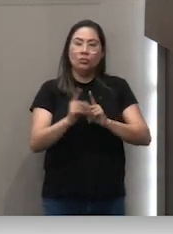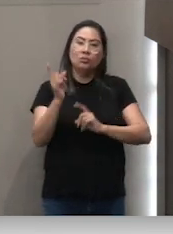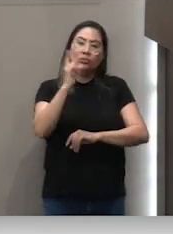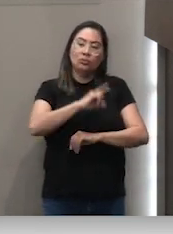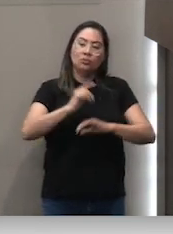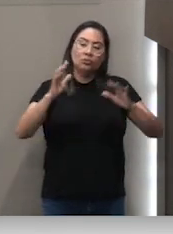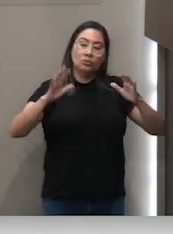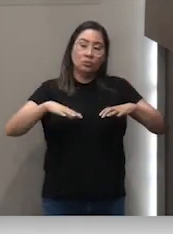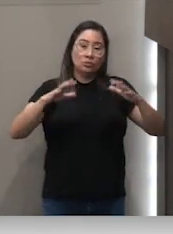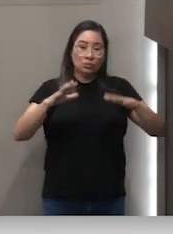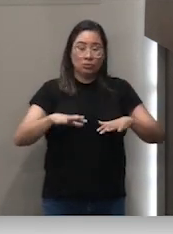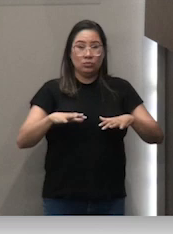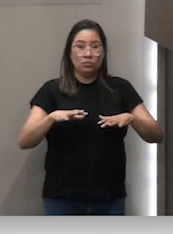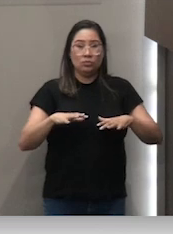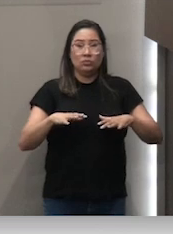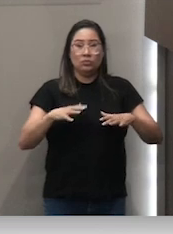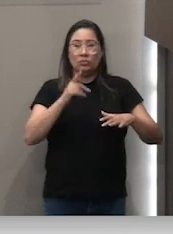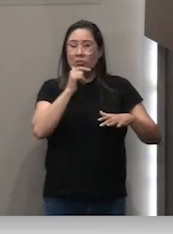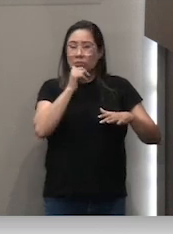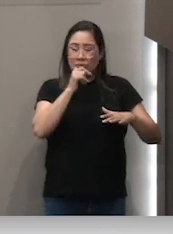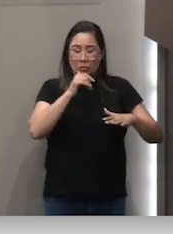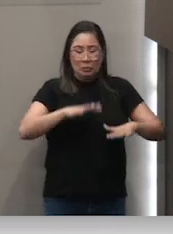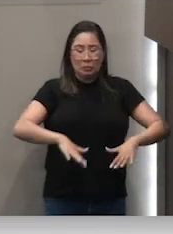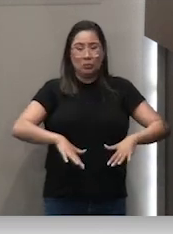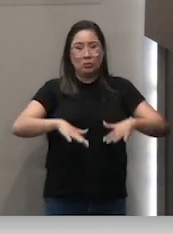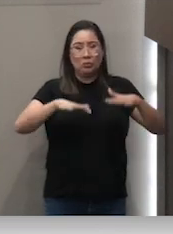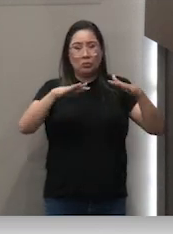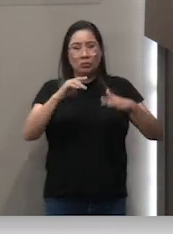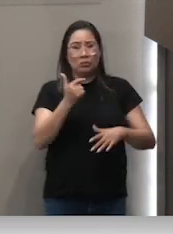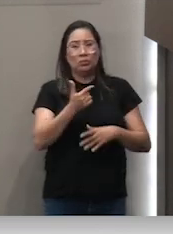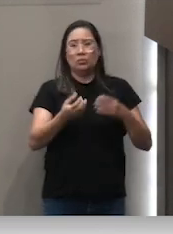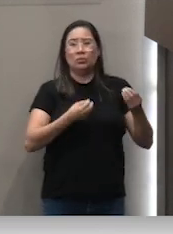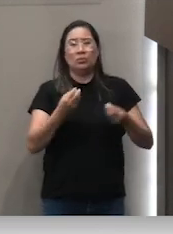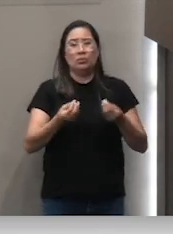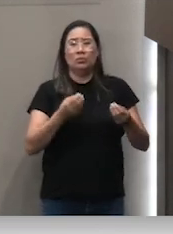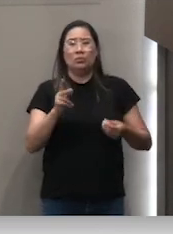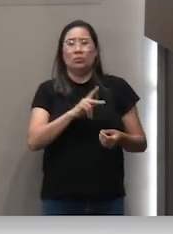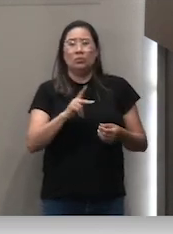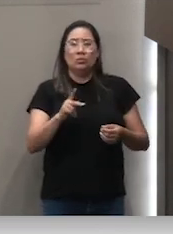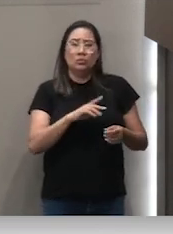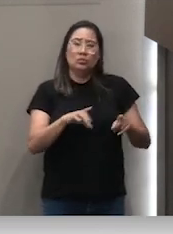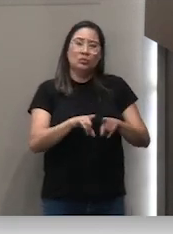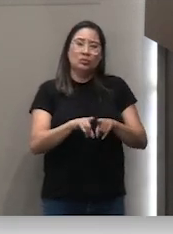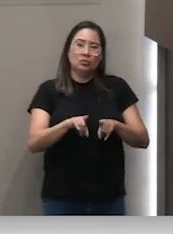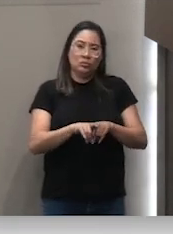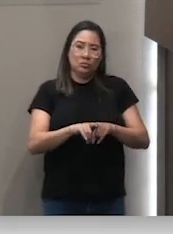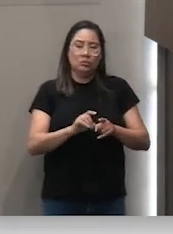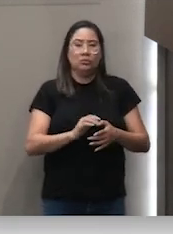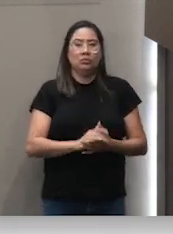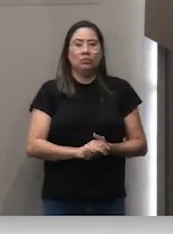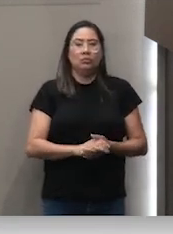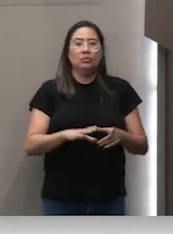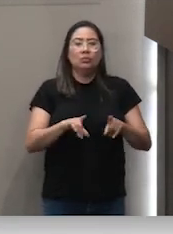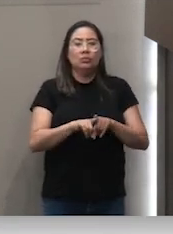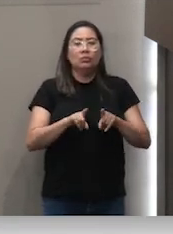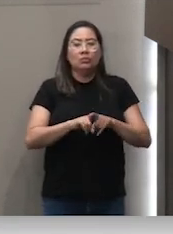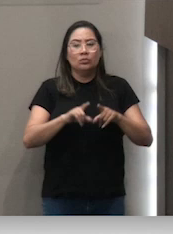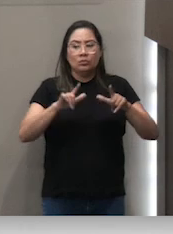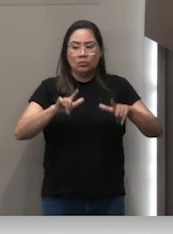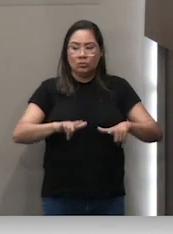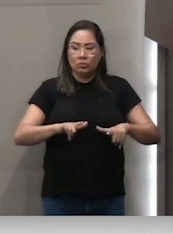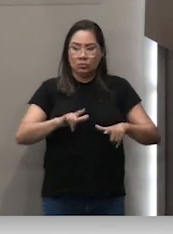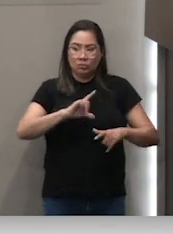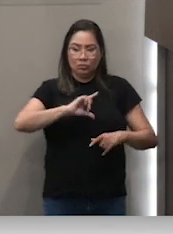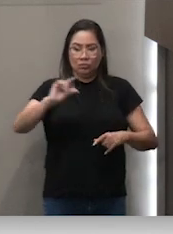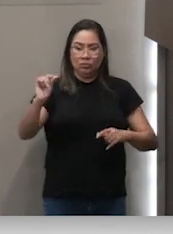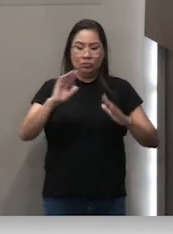que acabava entrando água ali, não tinha como as professoras e os alunos também transitarem, bem como a cobertura de um espaço para sair da